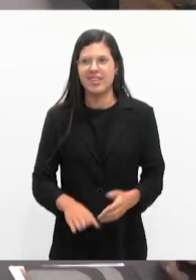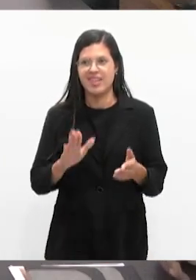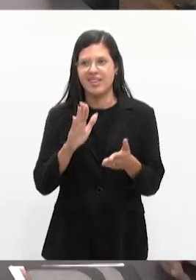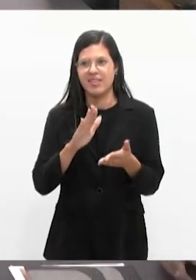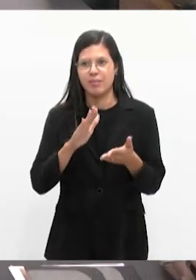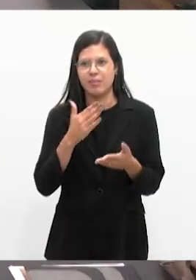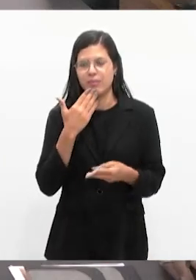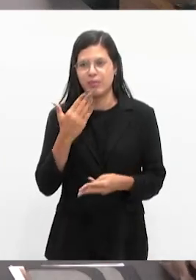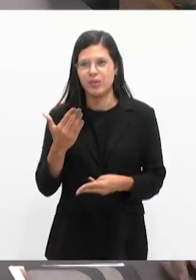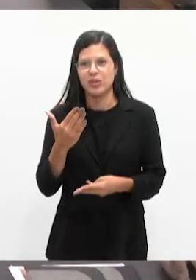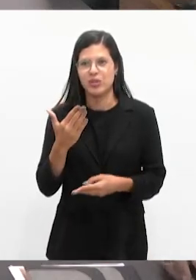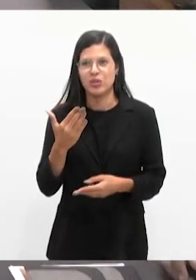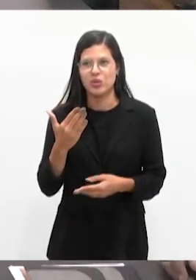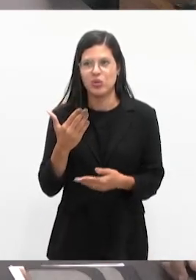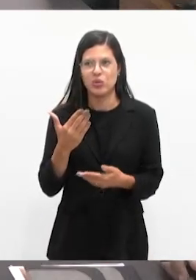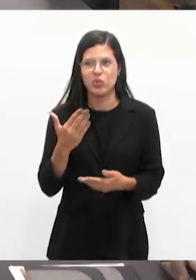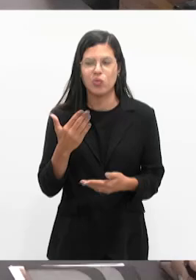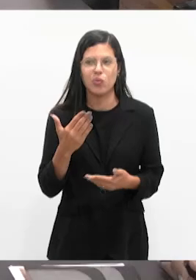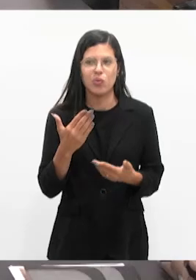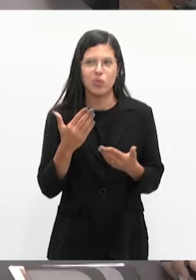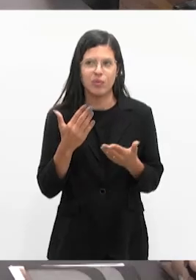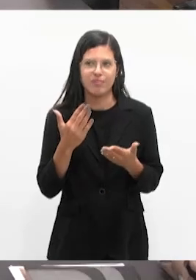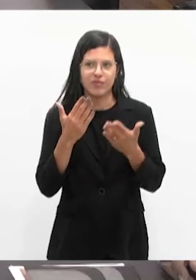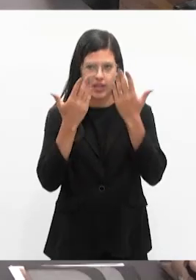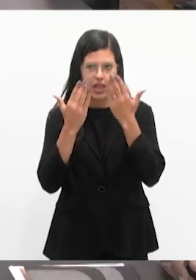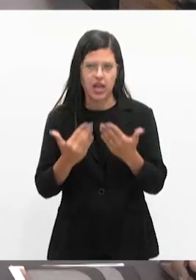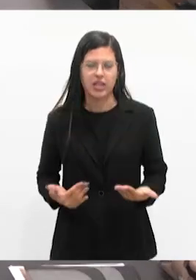foi concedido vista do 38. Então,